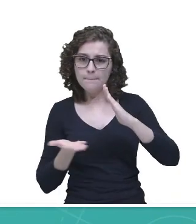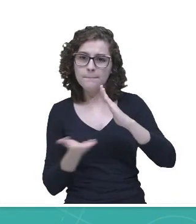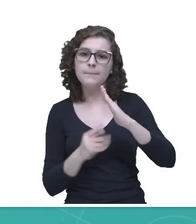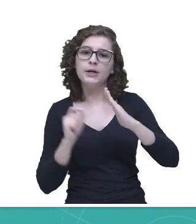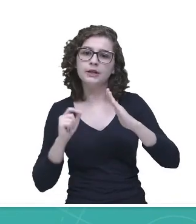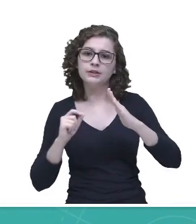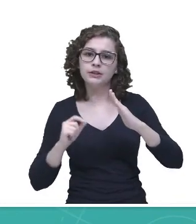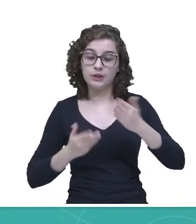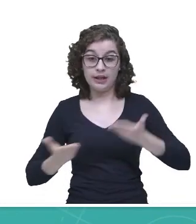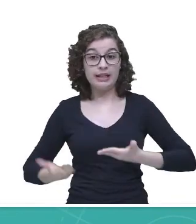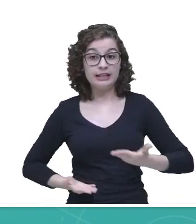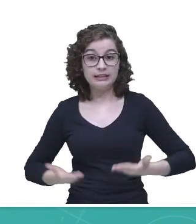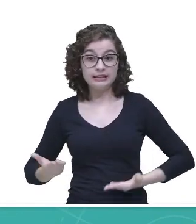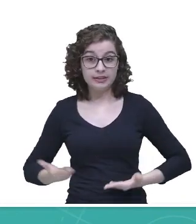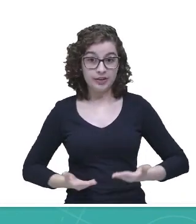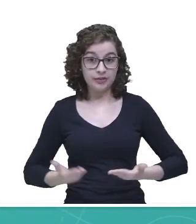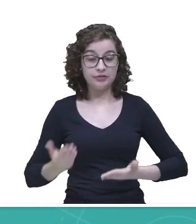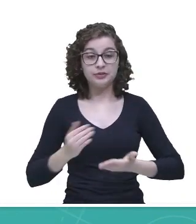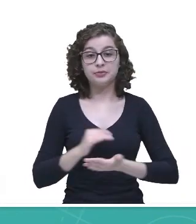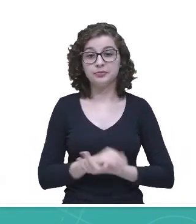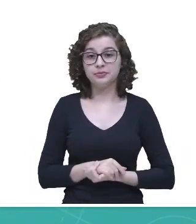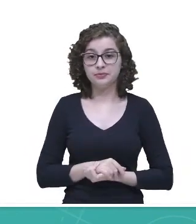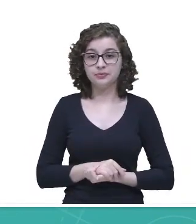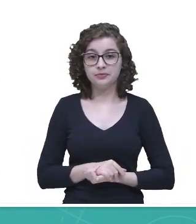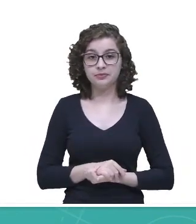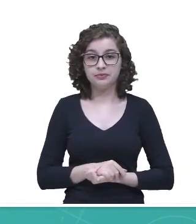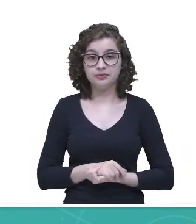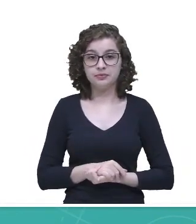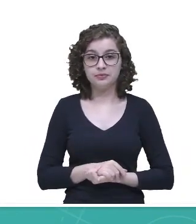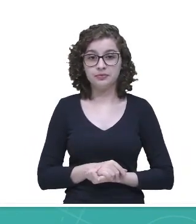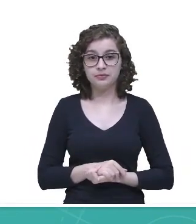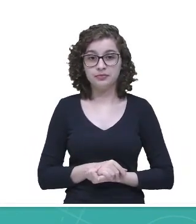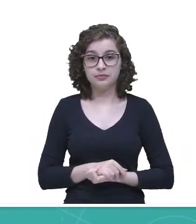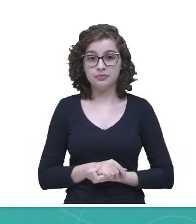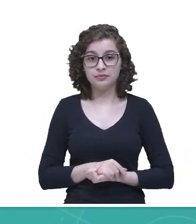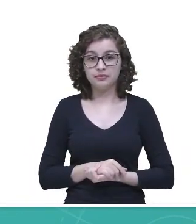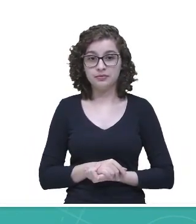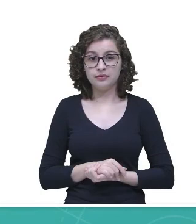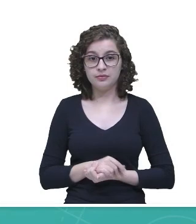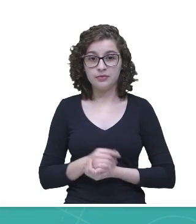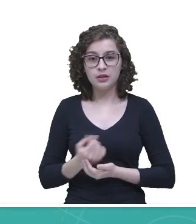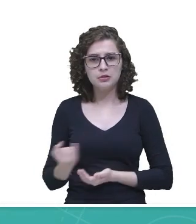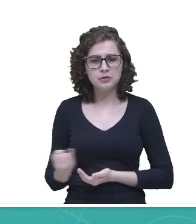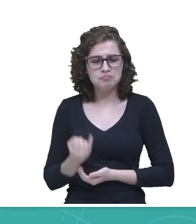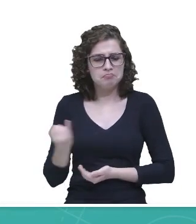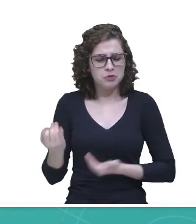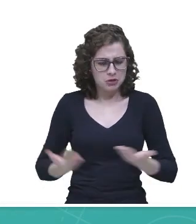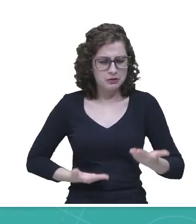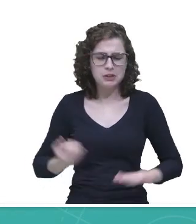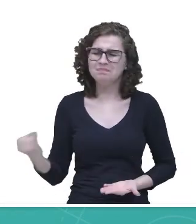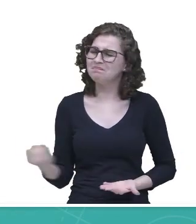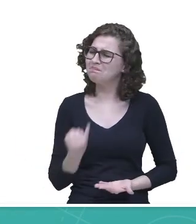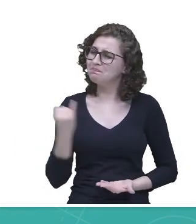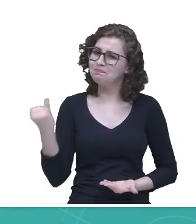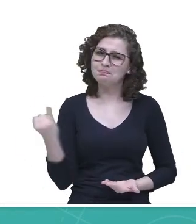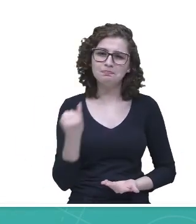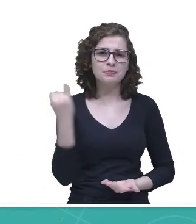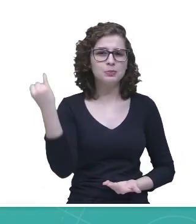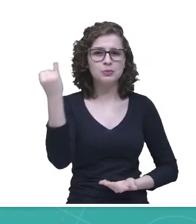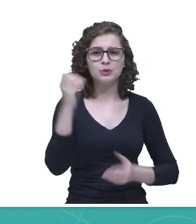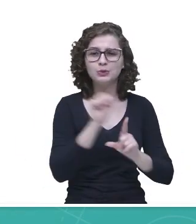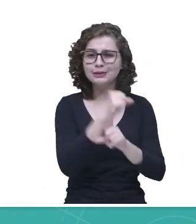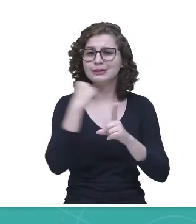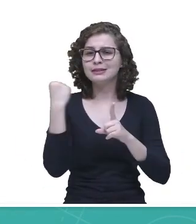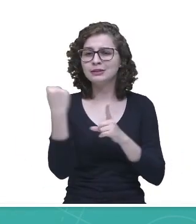Como eu comentei com vocês ainda há pouco, os camponeses, eles são essencial para a sociedade feudal. Eles são essenciais